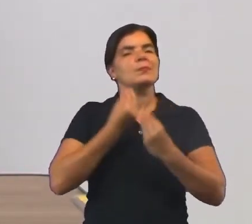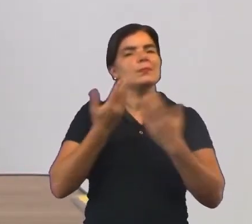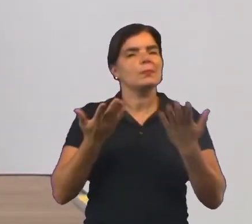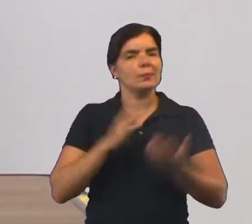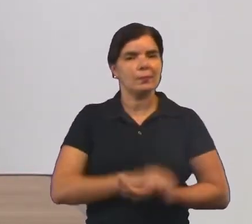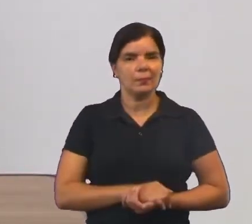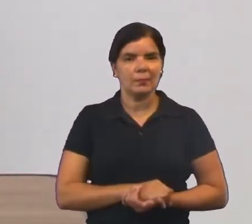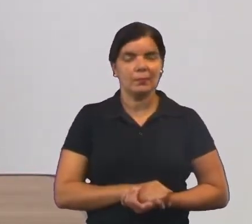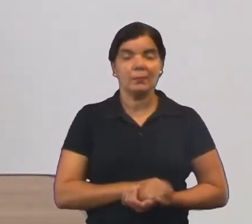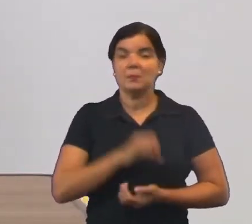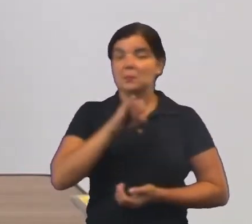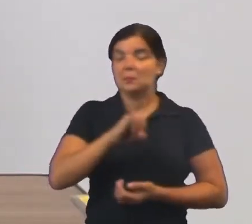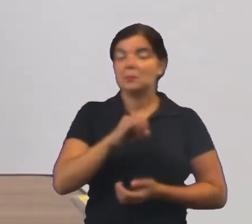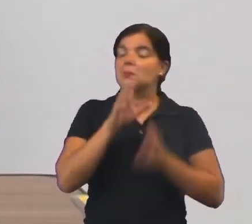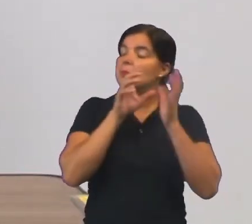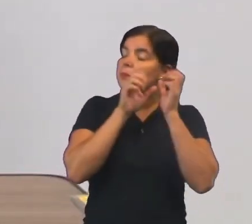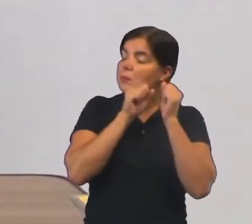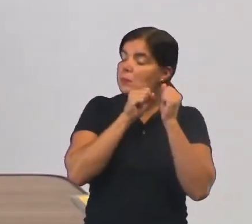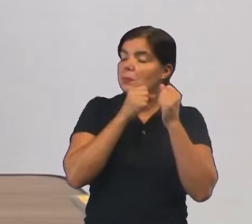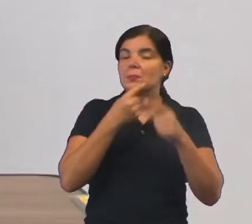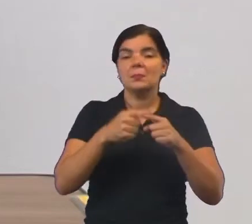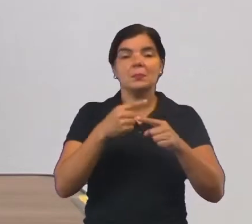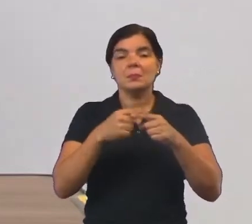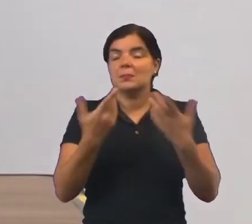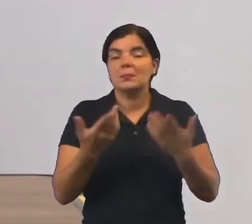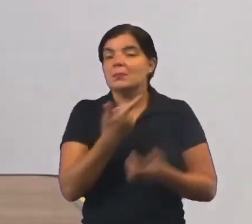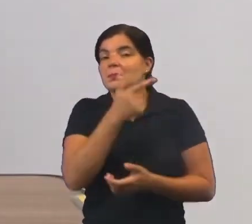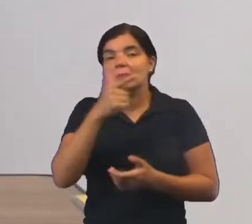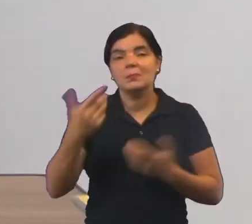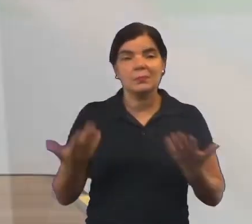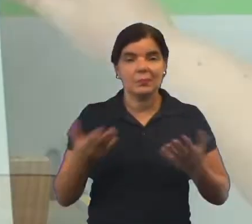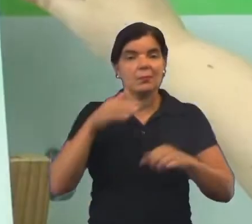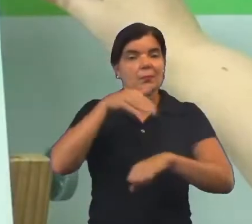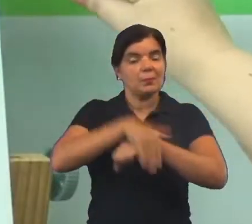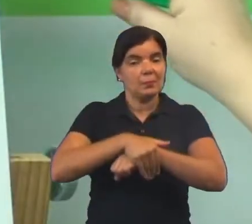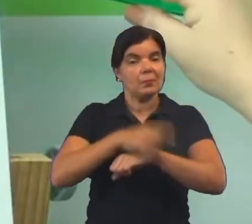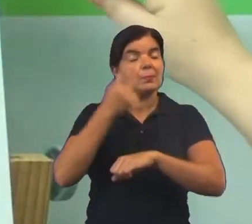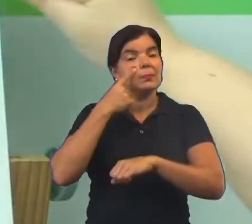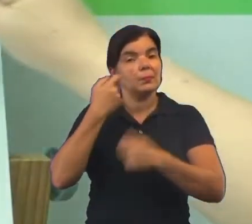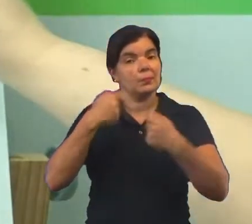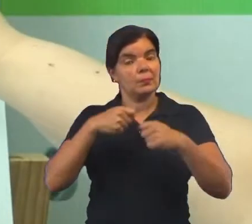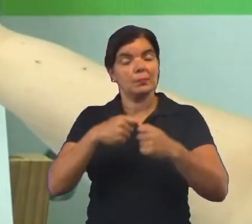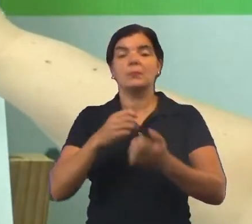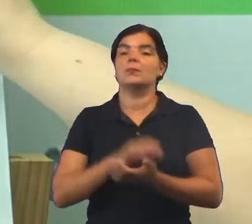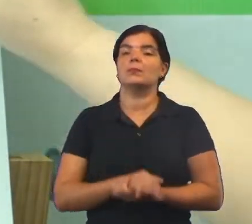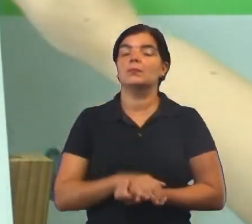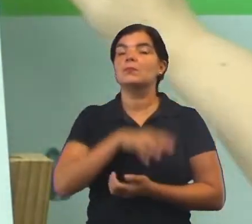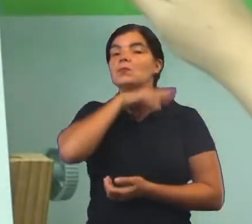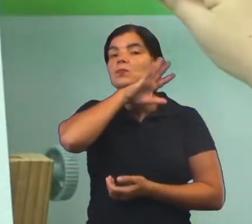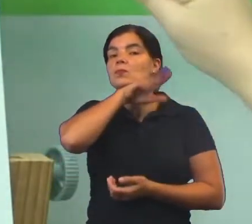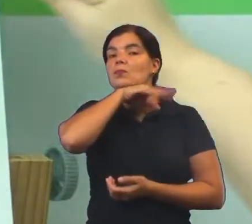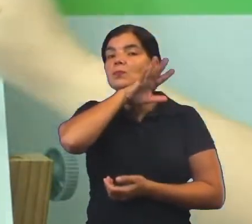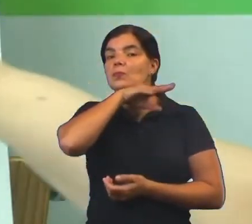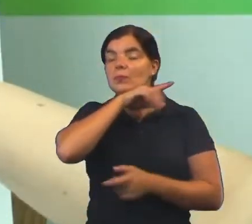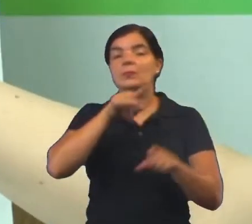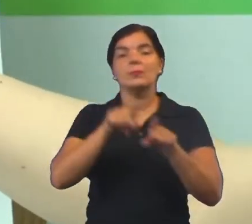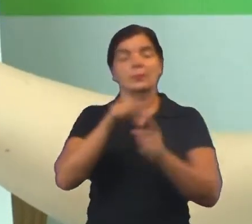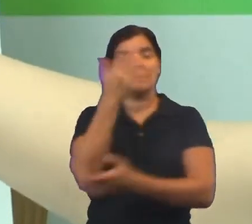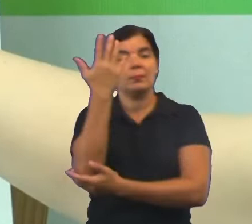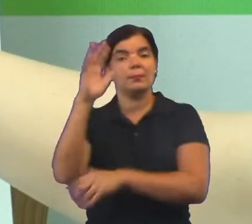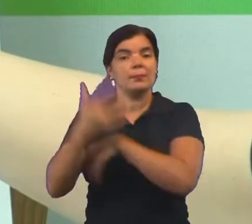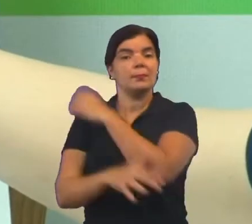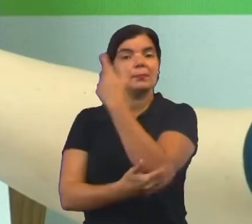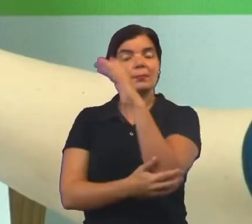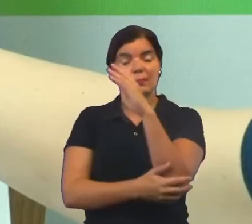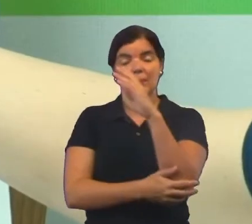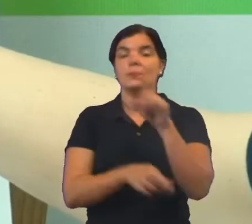bichos iam comer se não tem mais noite? Então, eles precisavam fazer o quê? Resgatar os animais da floresta, né? Eles providenciaram